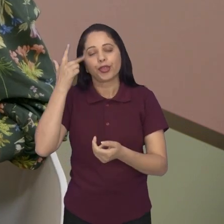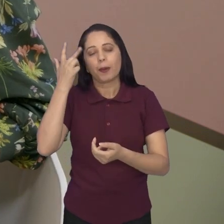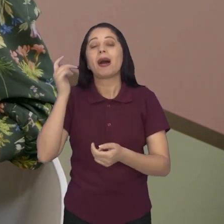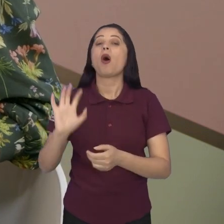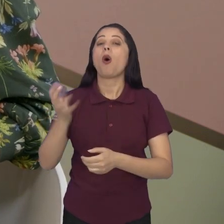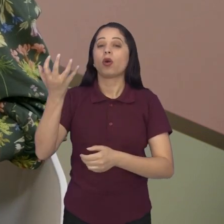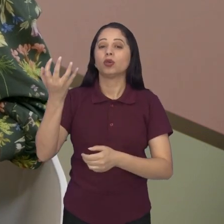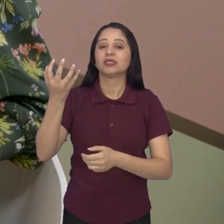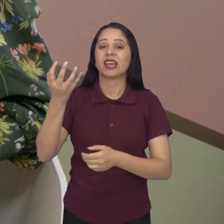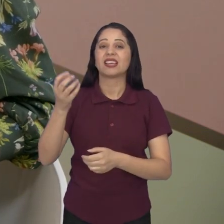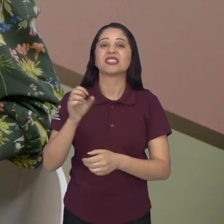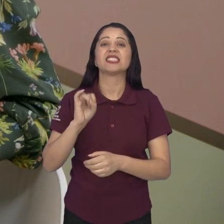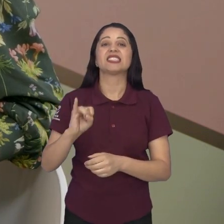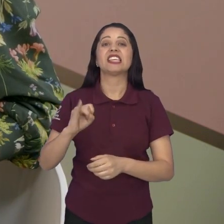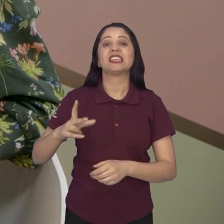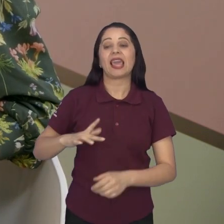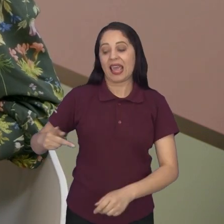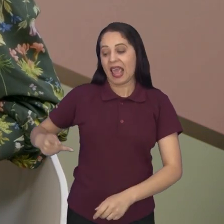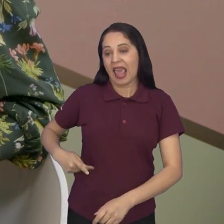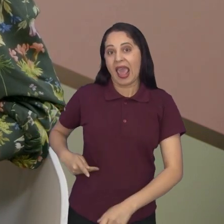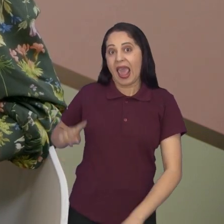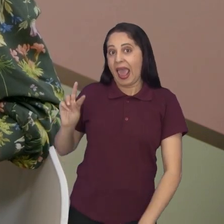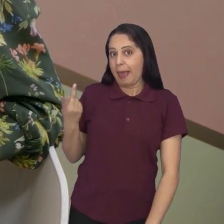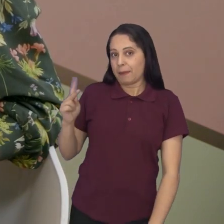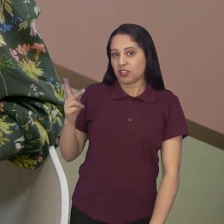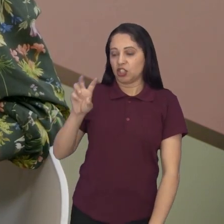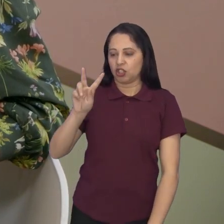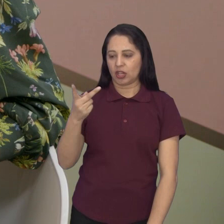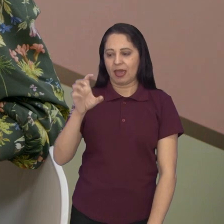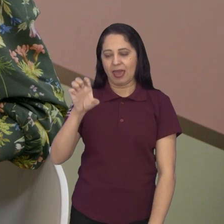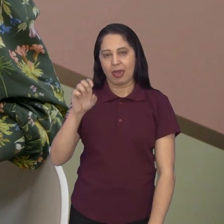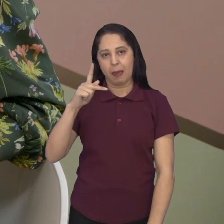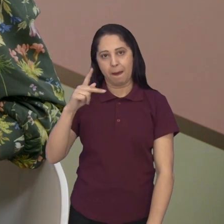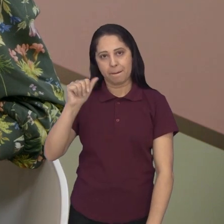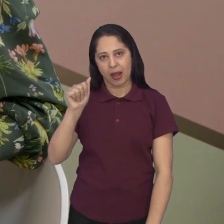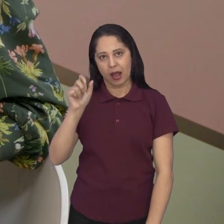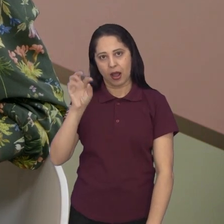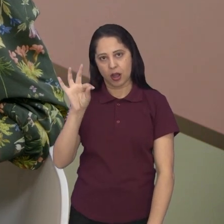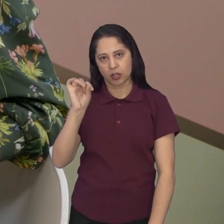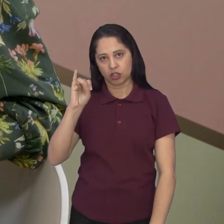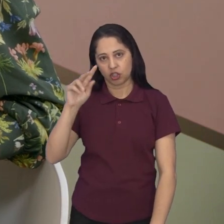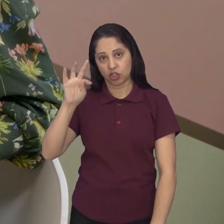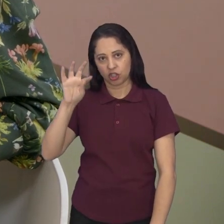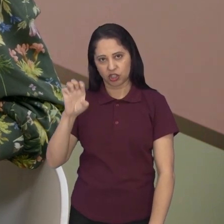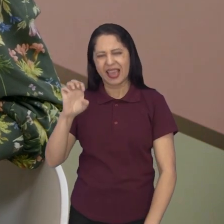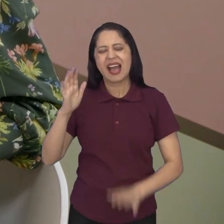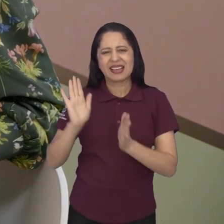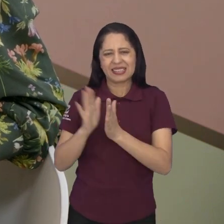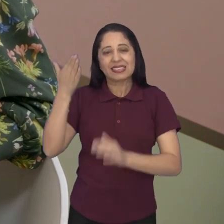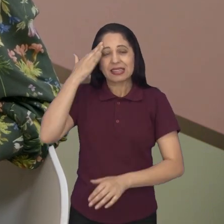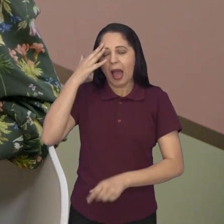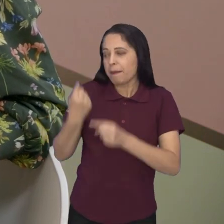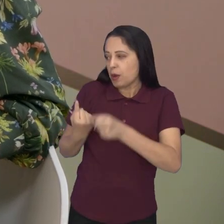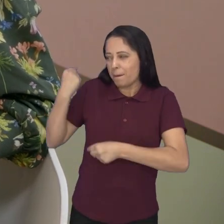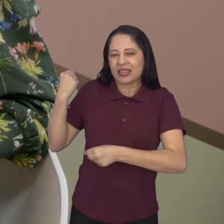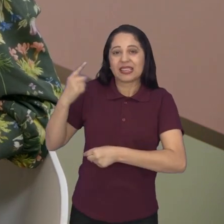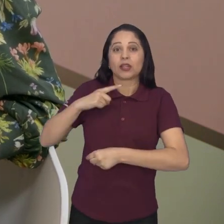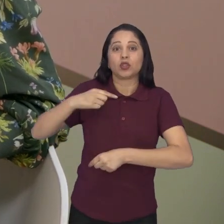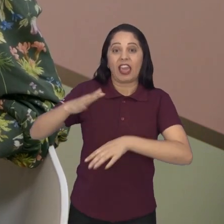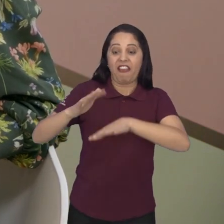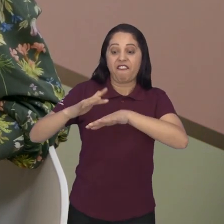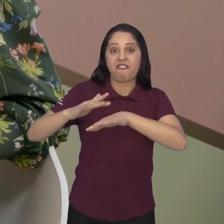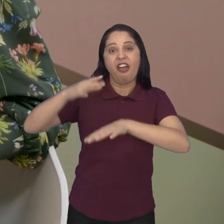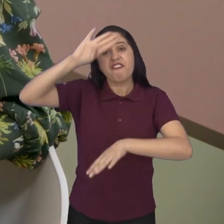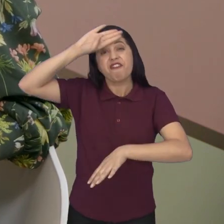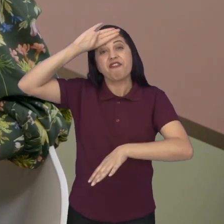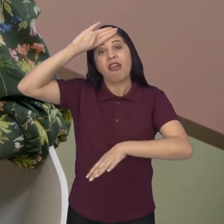relativamente comum é a insuficiência hepática aguda. Vou lembrar que a gente teve alguns anos atrás o surto de febre amarela. Sim. E febre amarela é